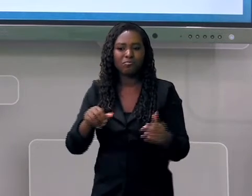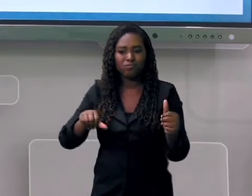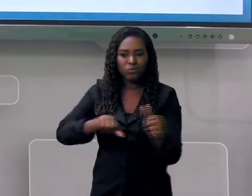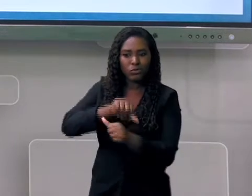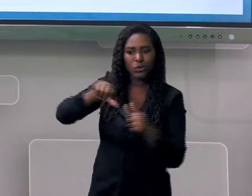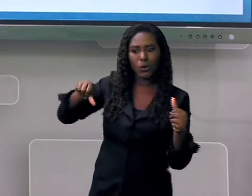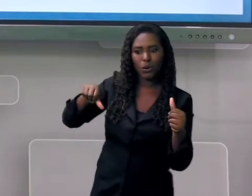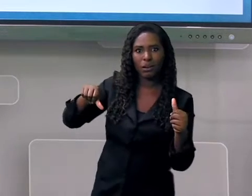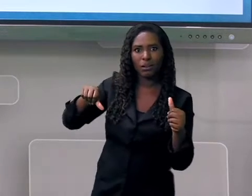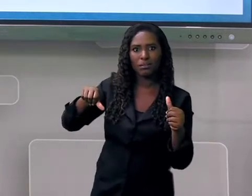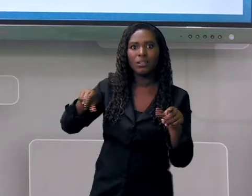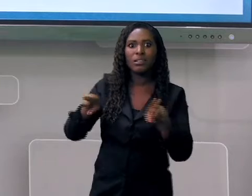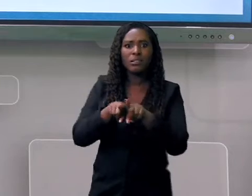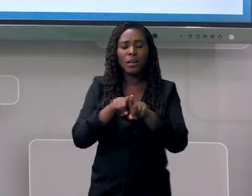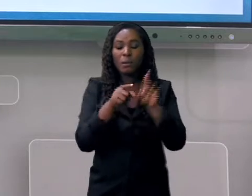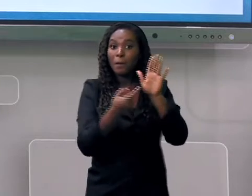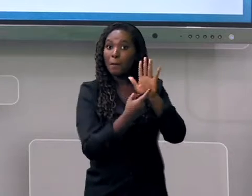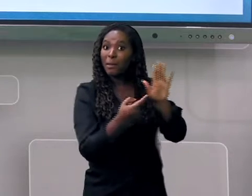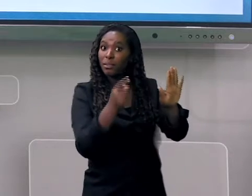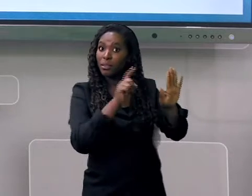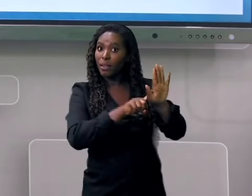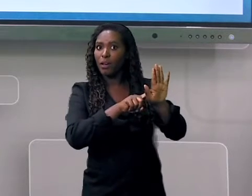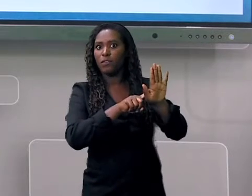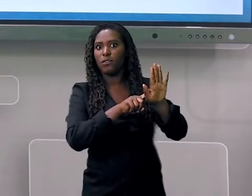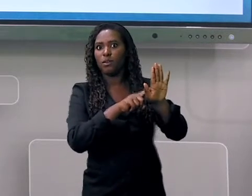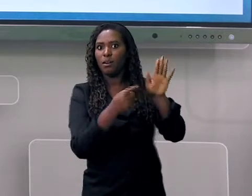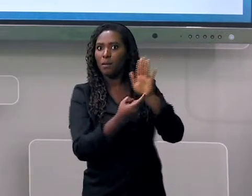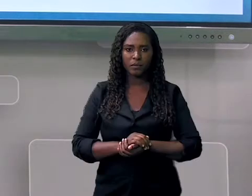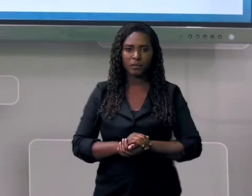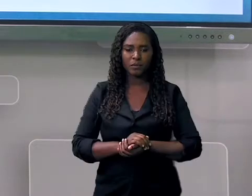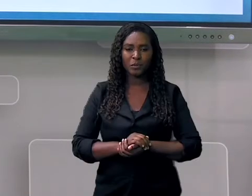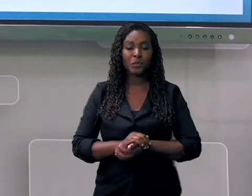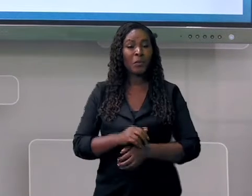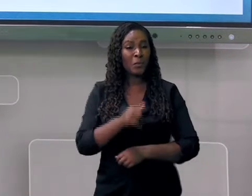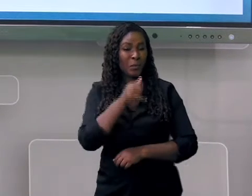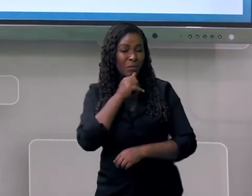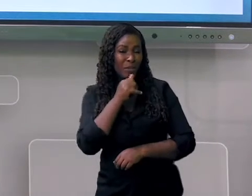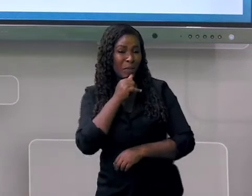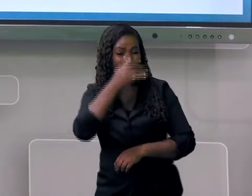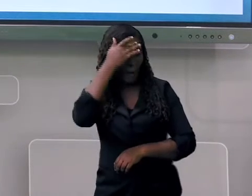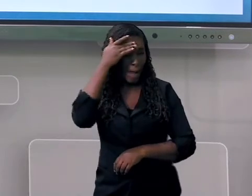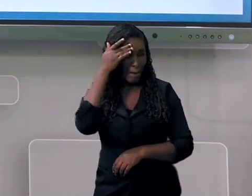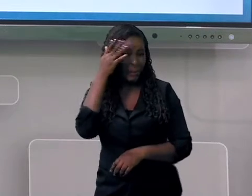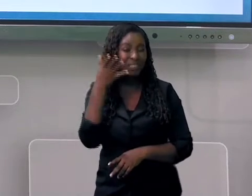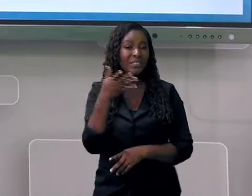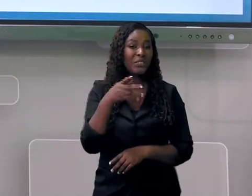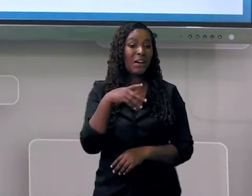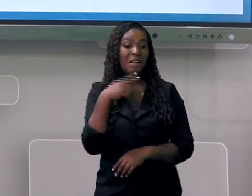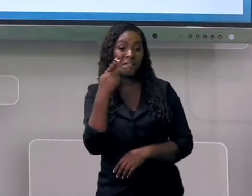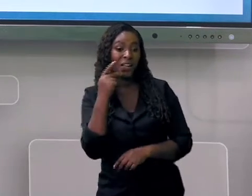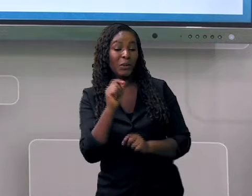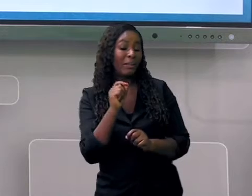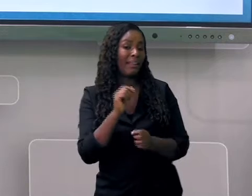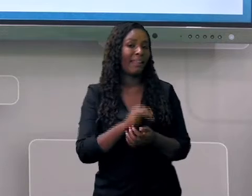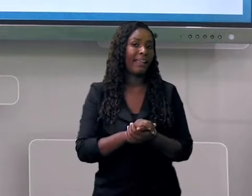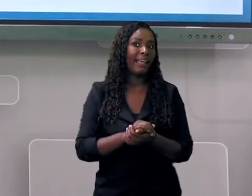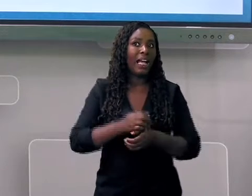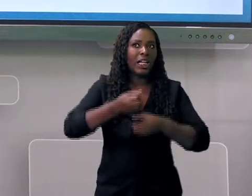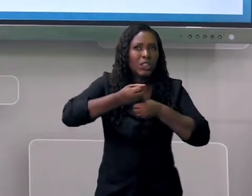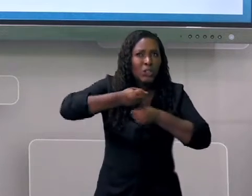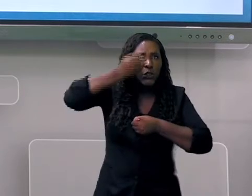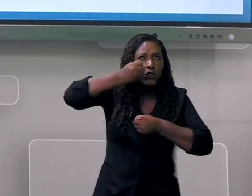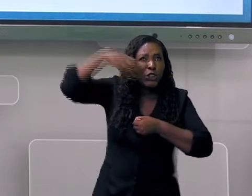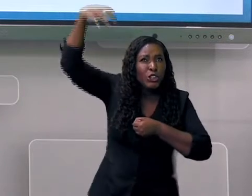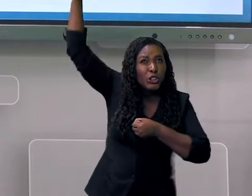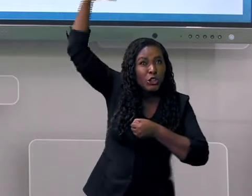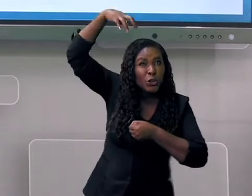metáforas também, interpretando certas expressões aí ao pé da letra. Aí você fala, tá chovendo canivete, ou aquela